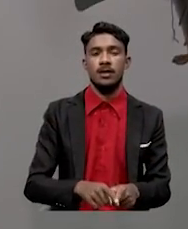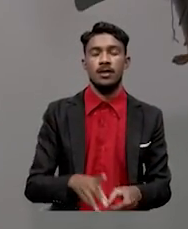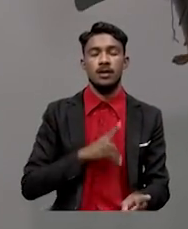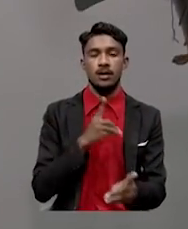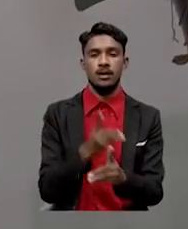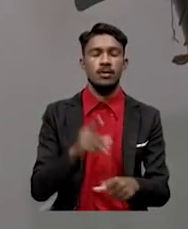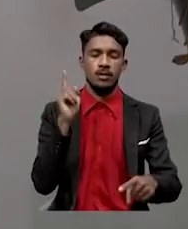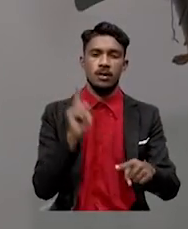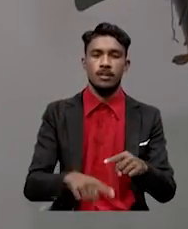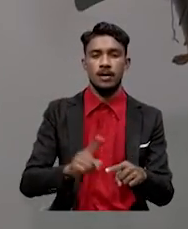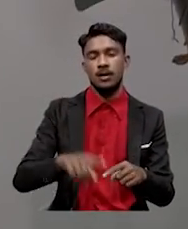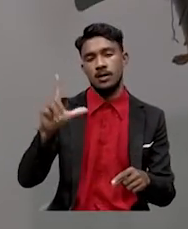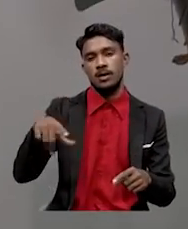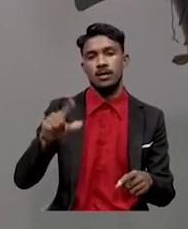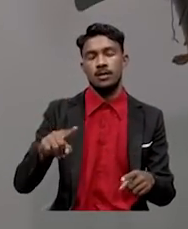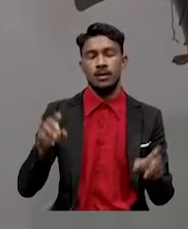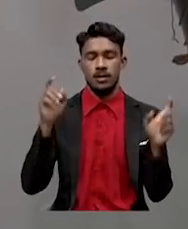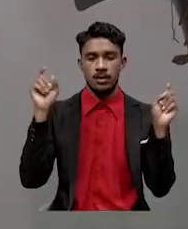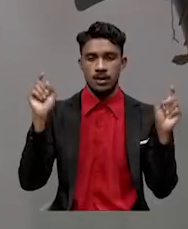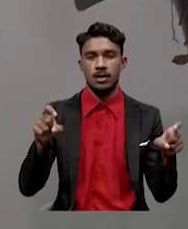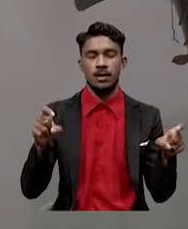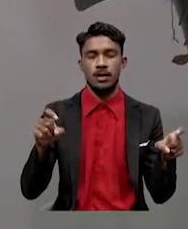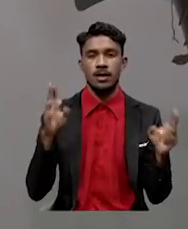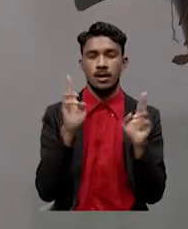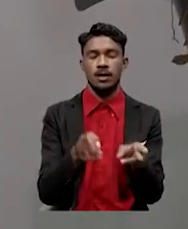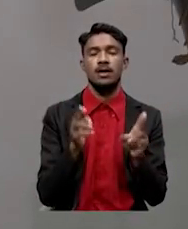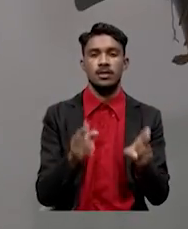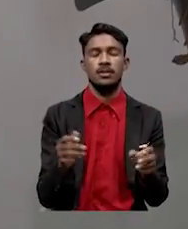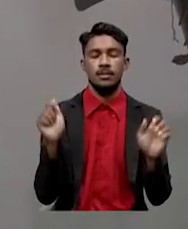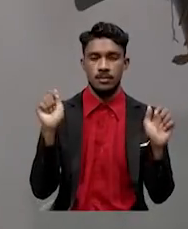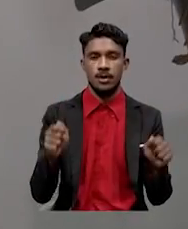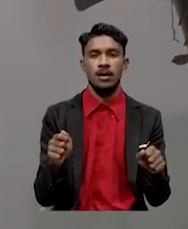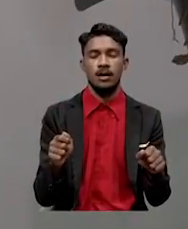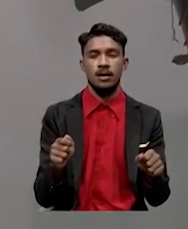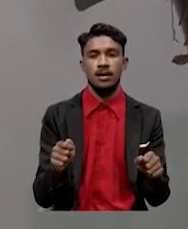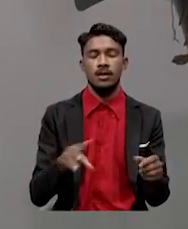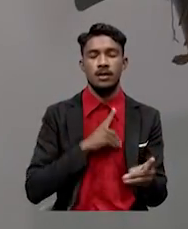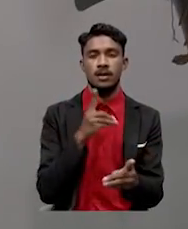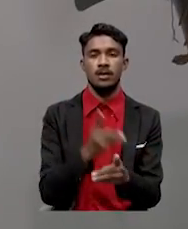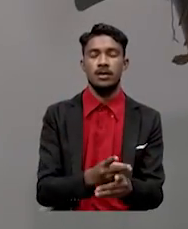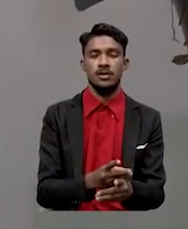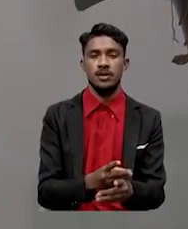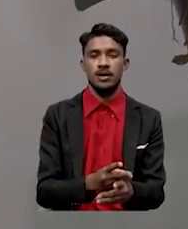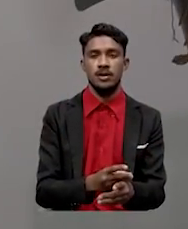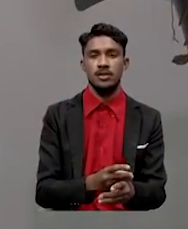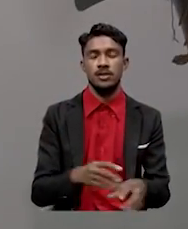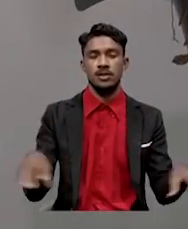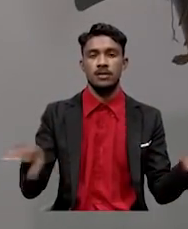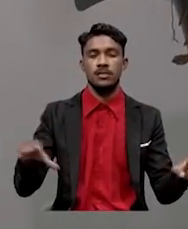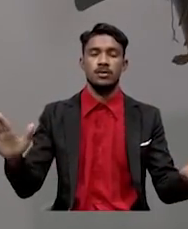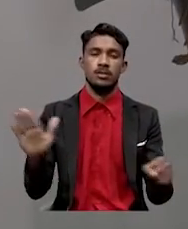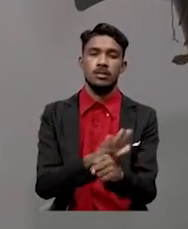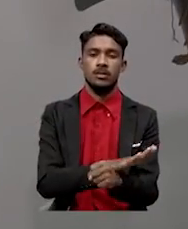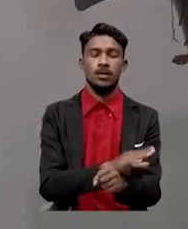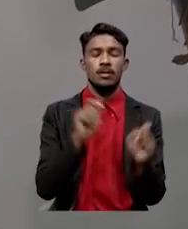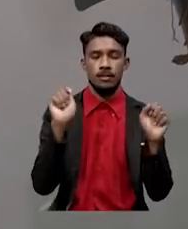lá antifali. Tem que lá para obter aqueles plenos poderes, competência full, né? Full competência. Para não